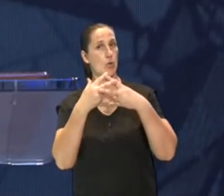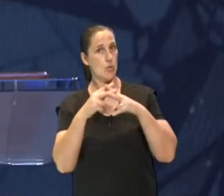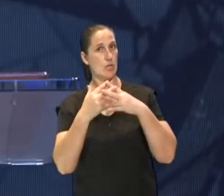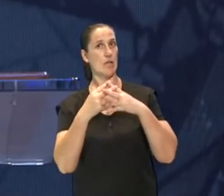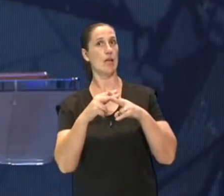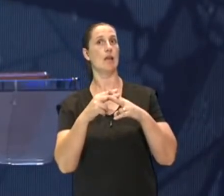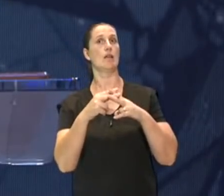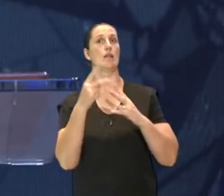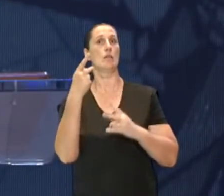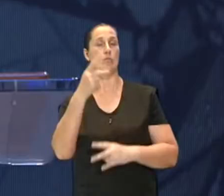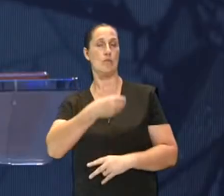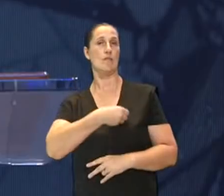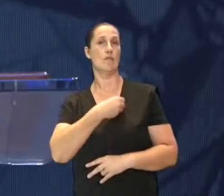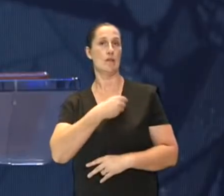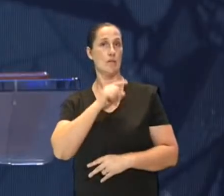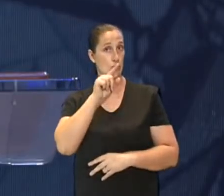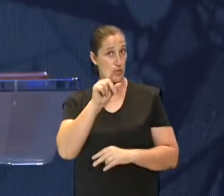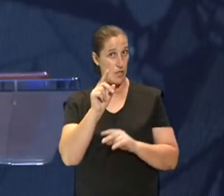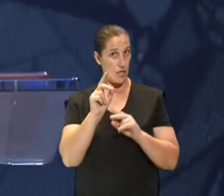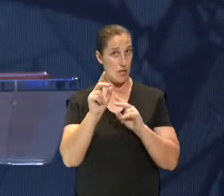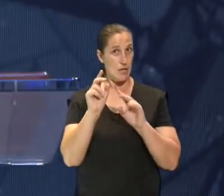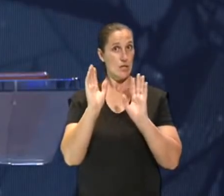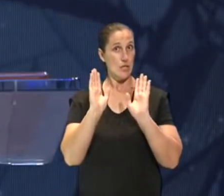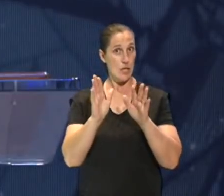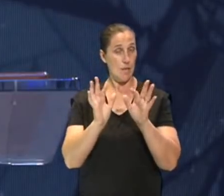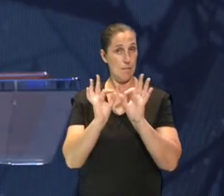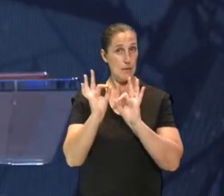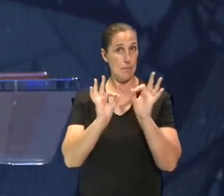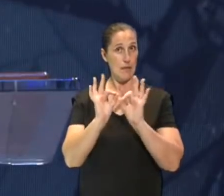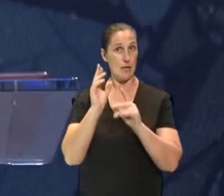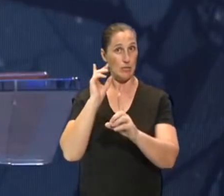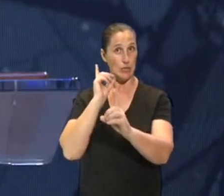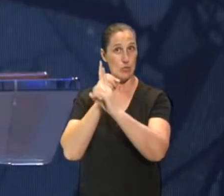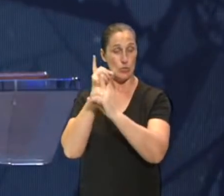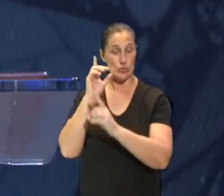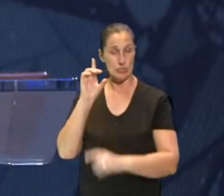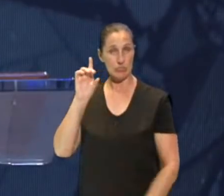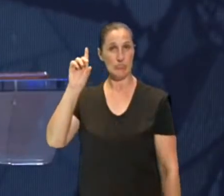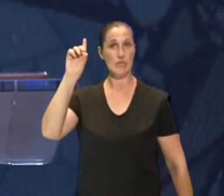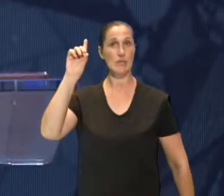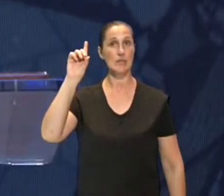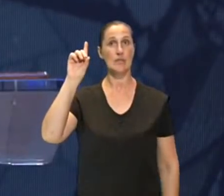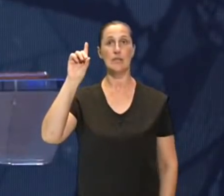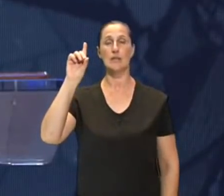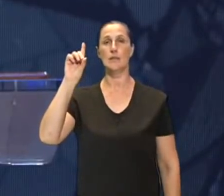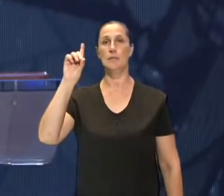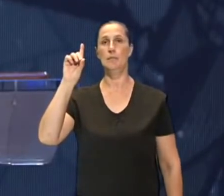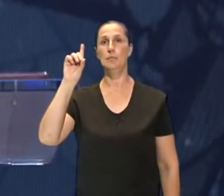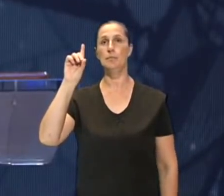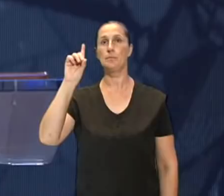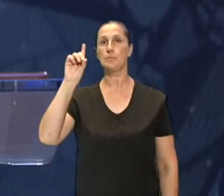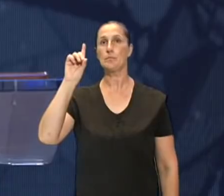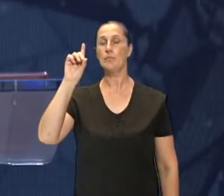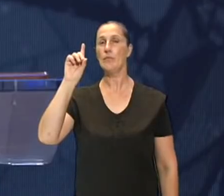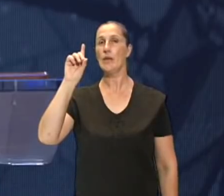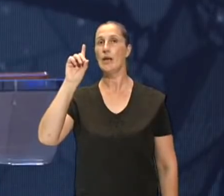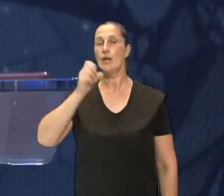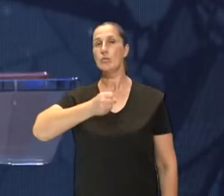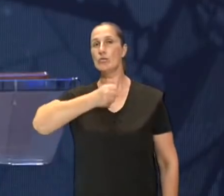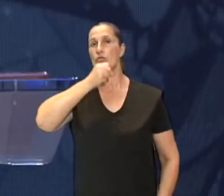com o Eterno? Uma das palavras duras de um profeta do Antigo Testamento foi